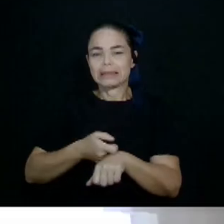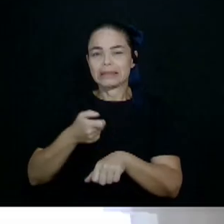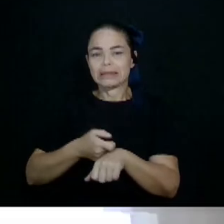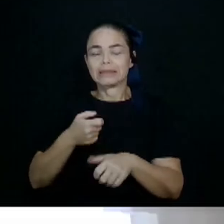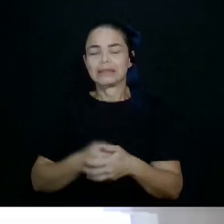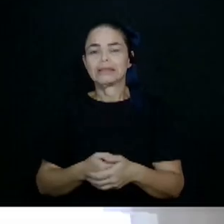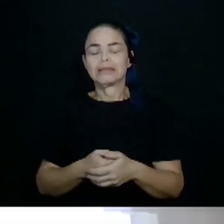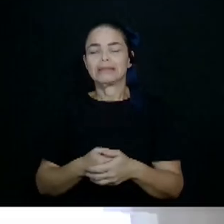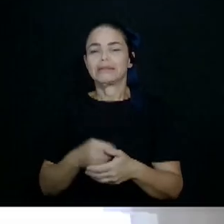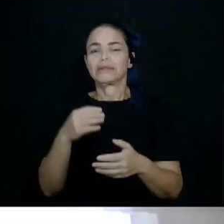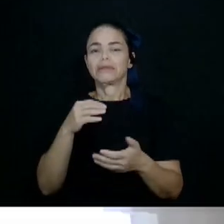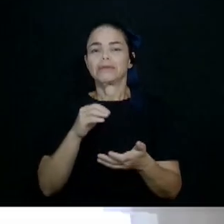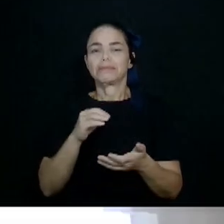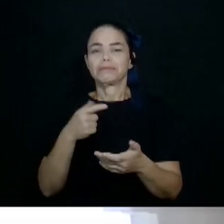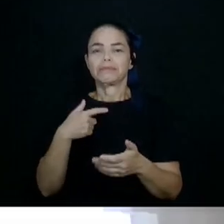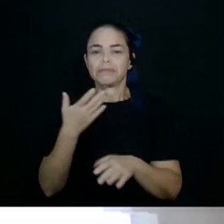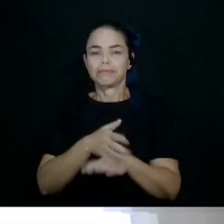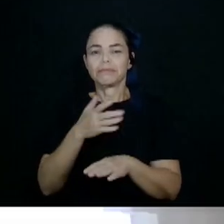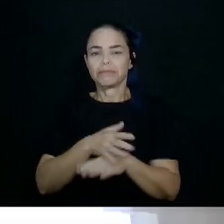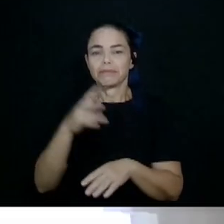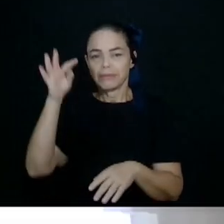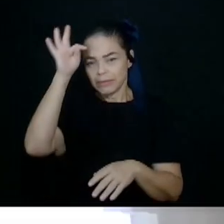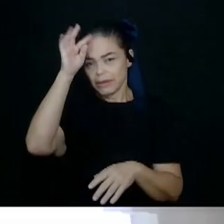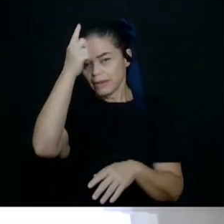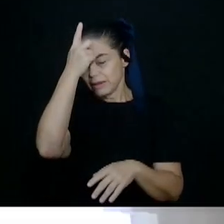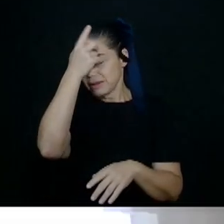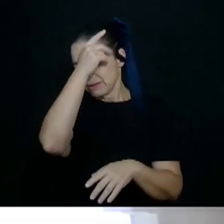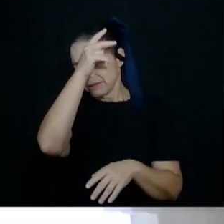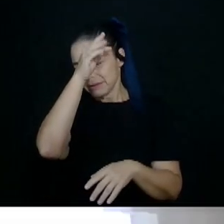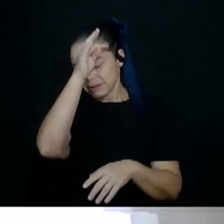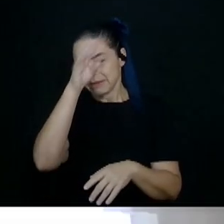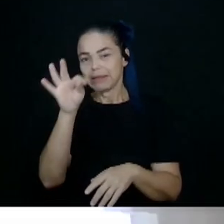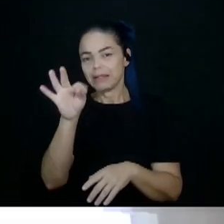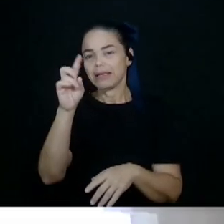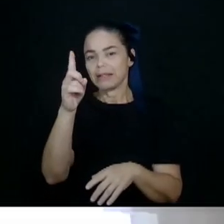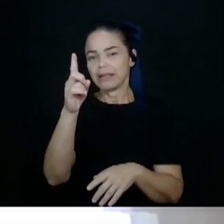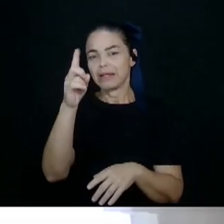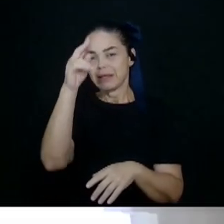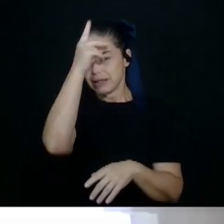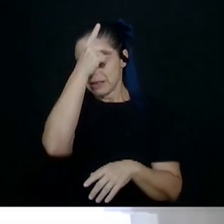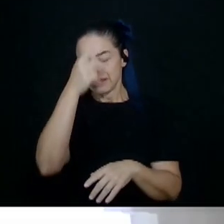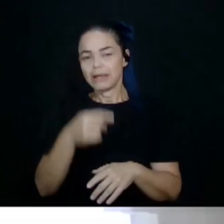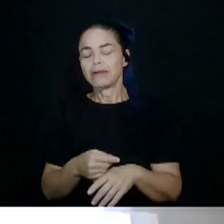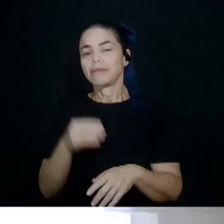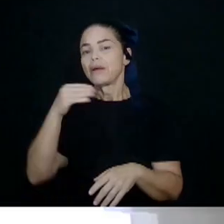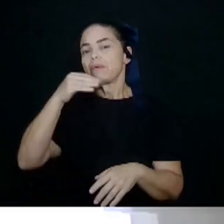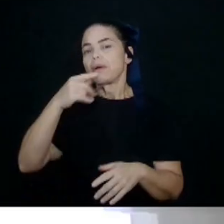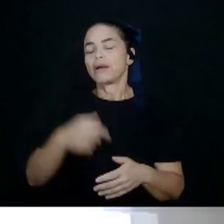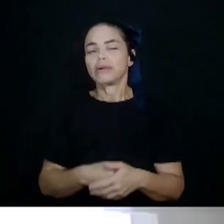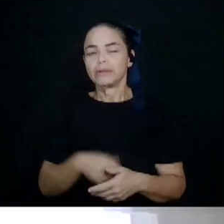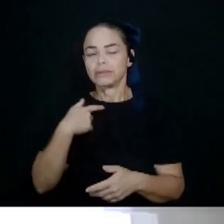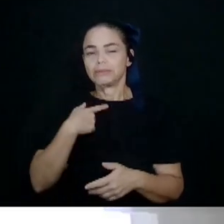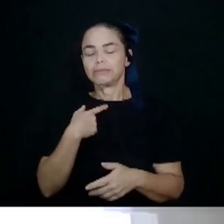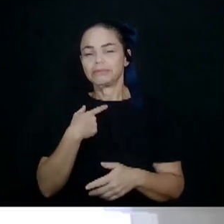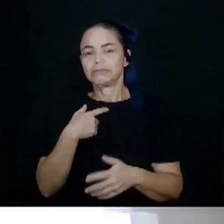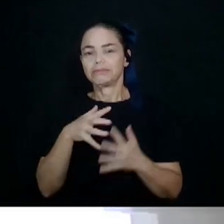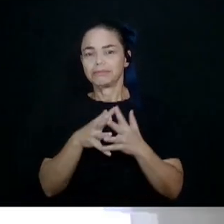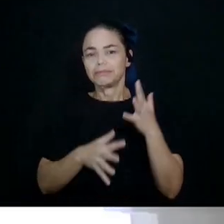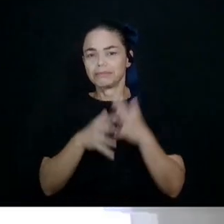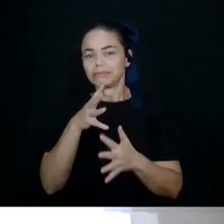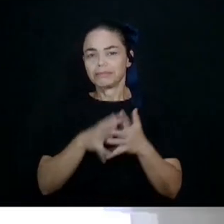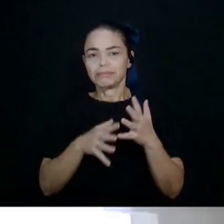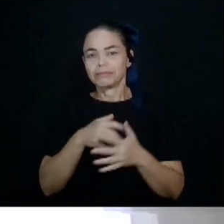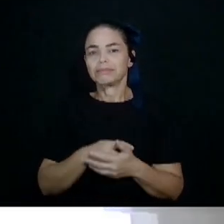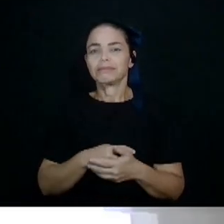que fazem parte do TDAH, elas deixam o indivíduo muitas vezes mais vulnerável. Claro que é um fator confundidor, né? Porque muitas vezes para